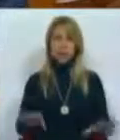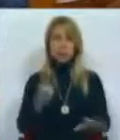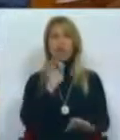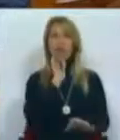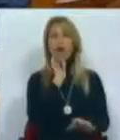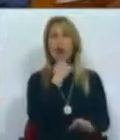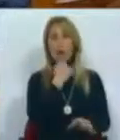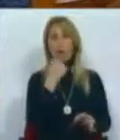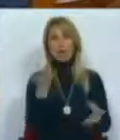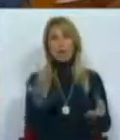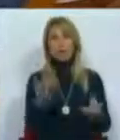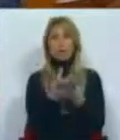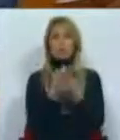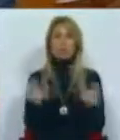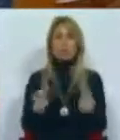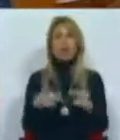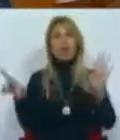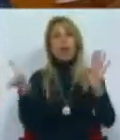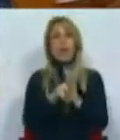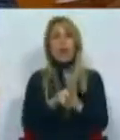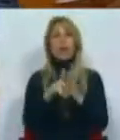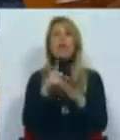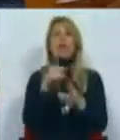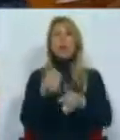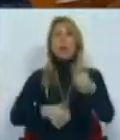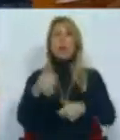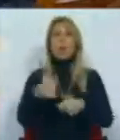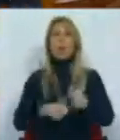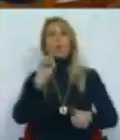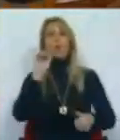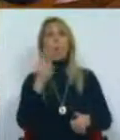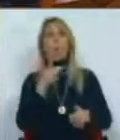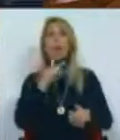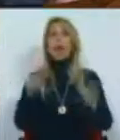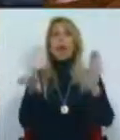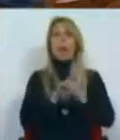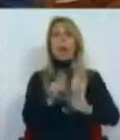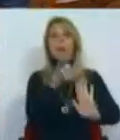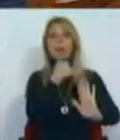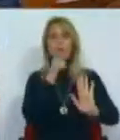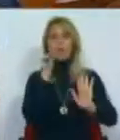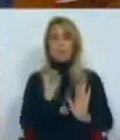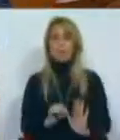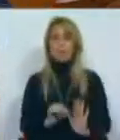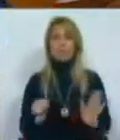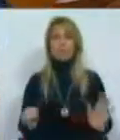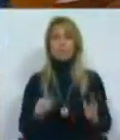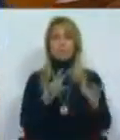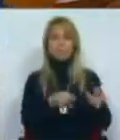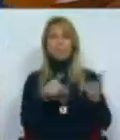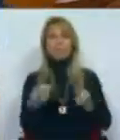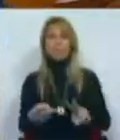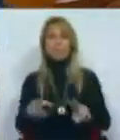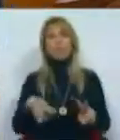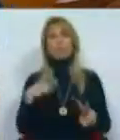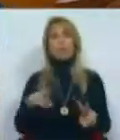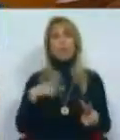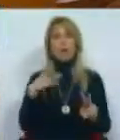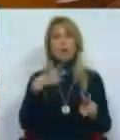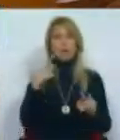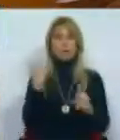de Insolvência, da Lei da Concorrência ou da Lei da Arbitragem. Reforma do capital de risco